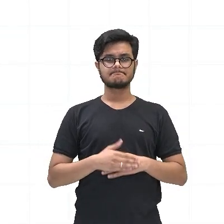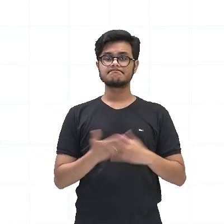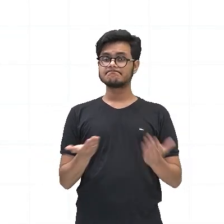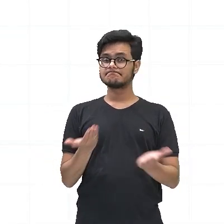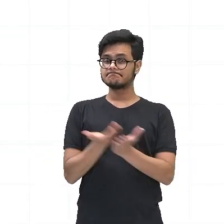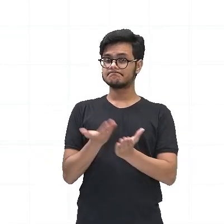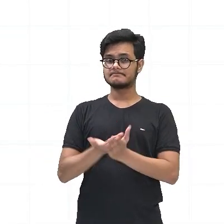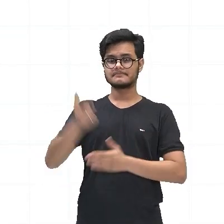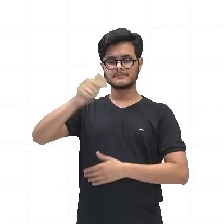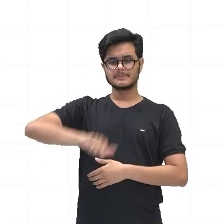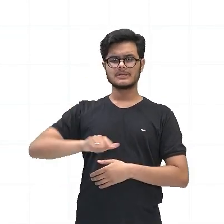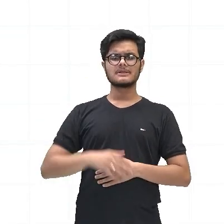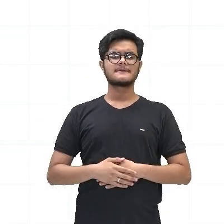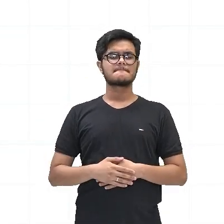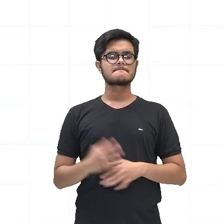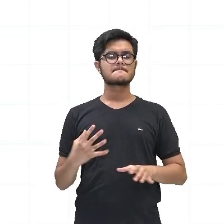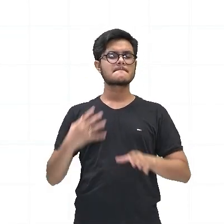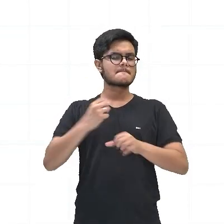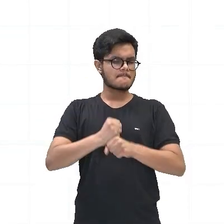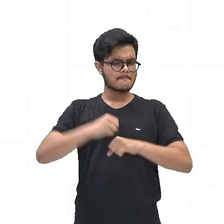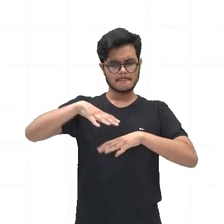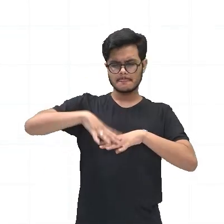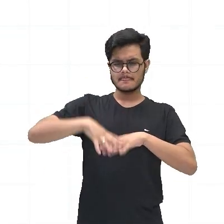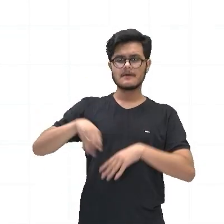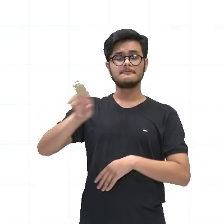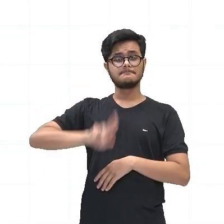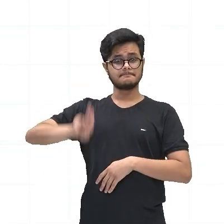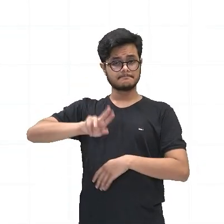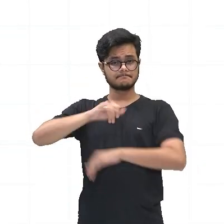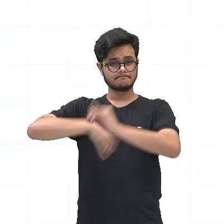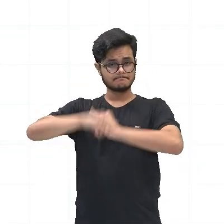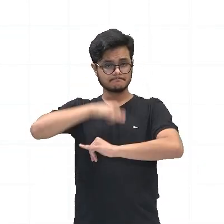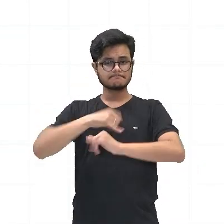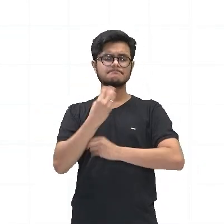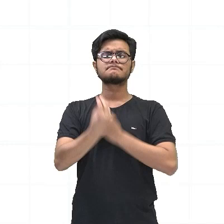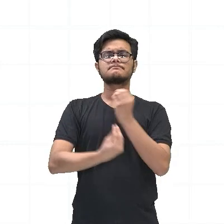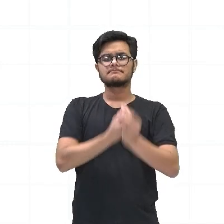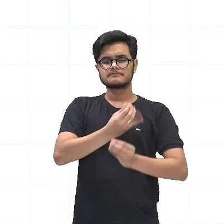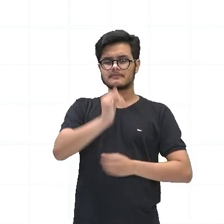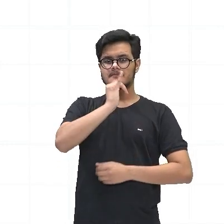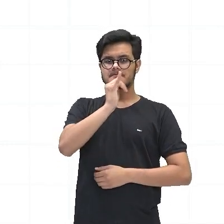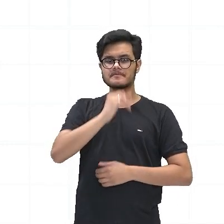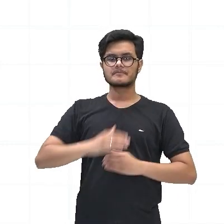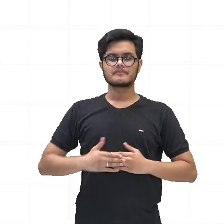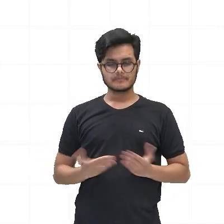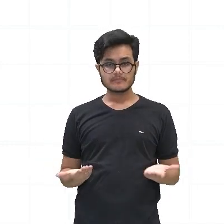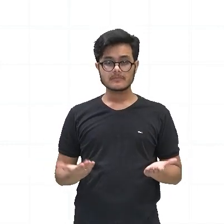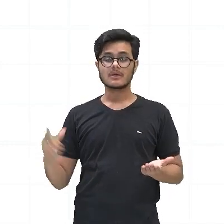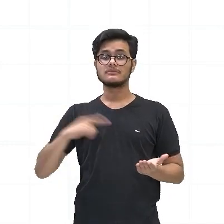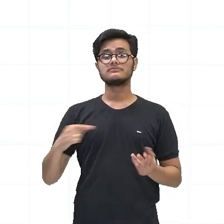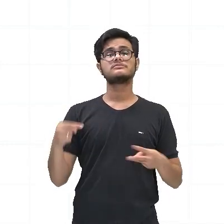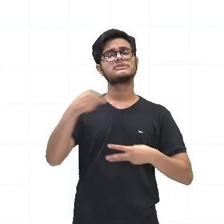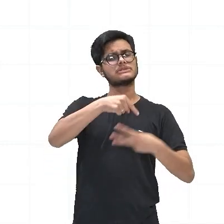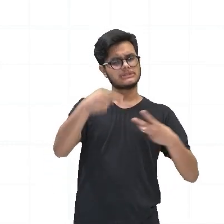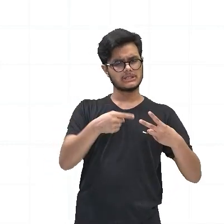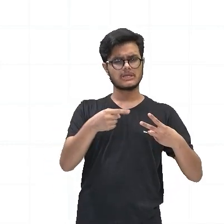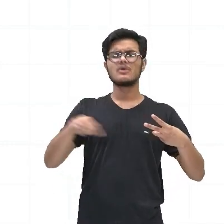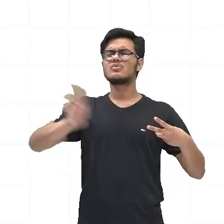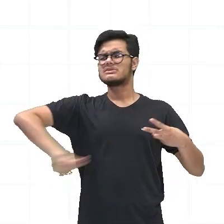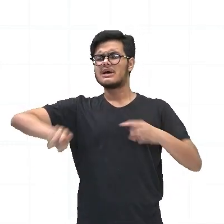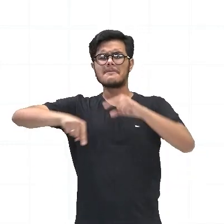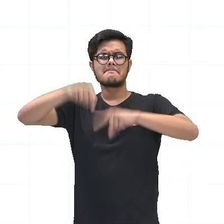Olha só, o cálculo do consumo de energia elétrica, né? O cálculo dessa energia elétrica consumida pelos aparelhos,